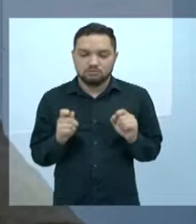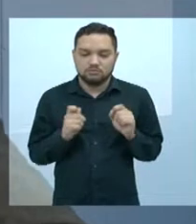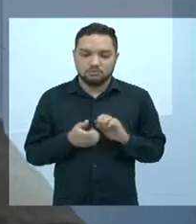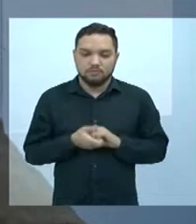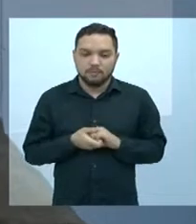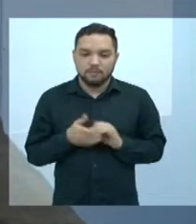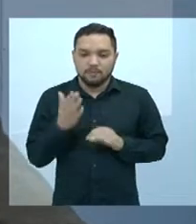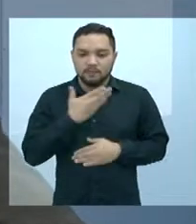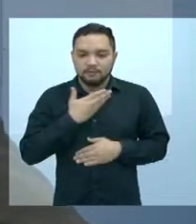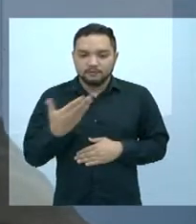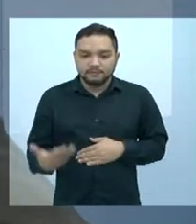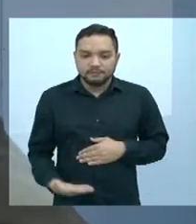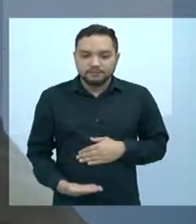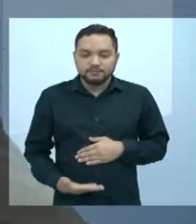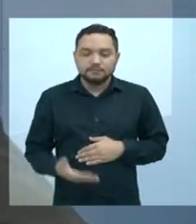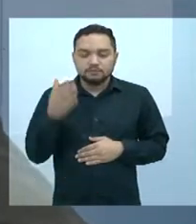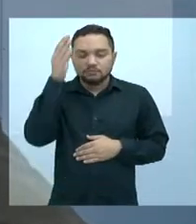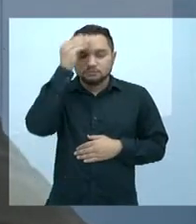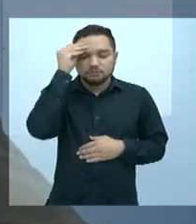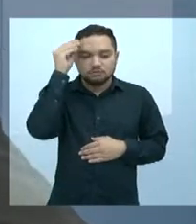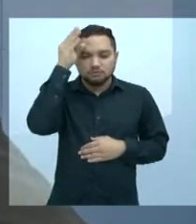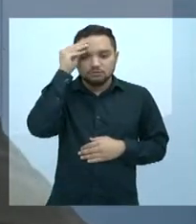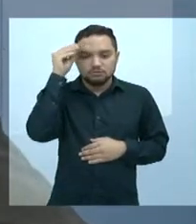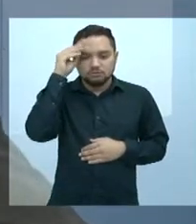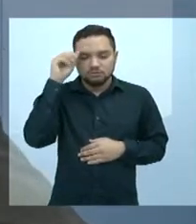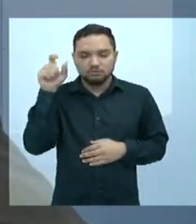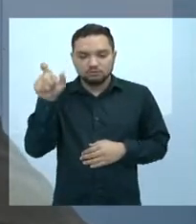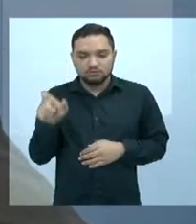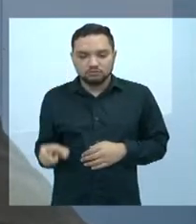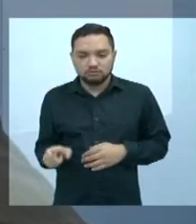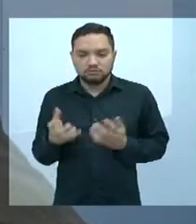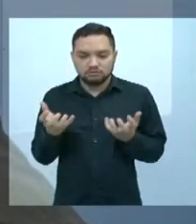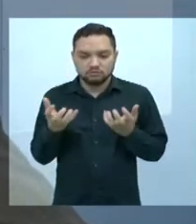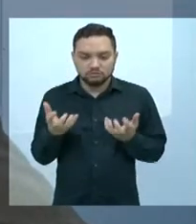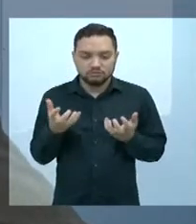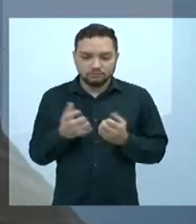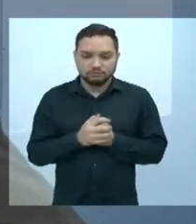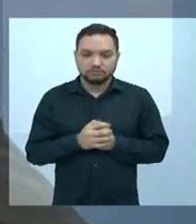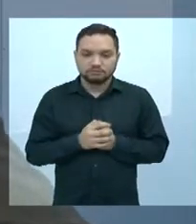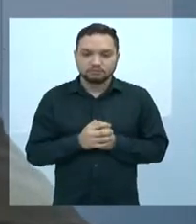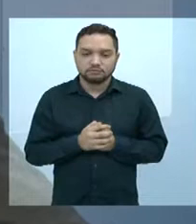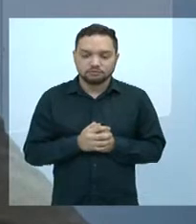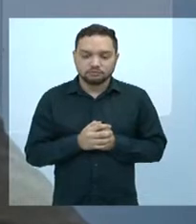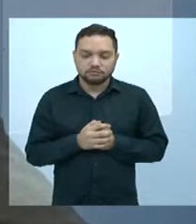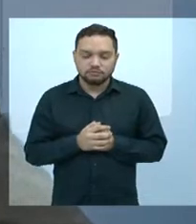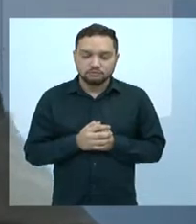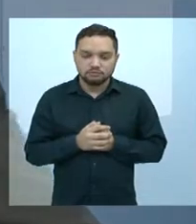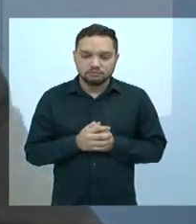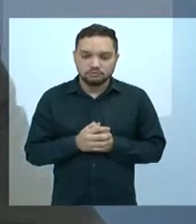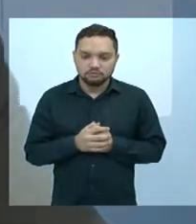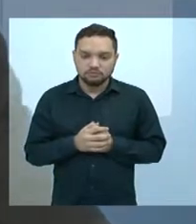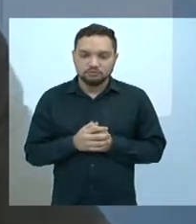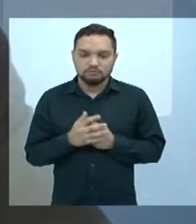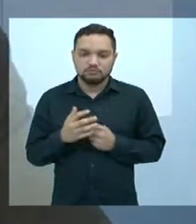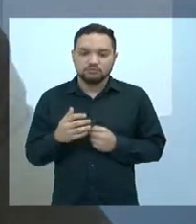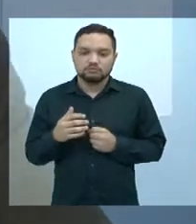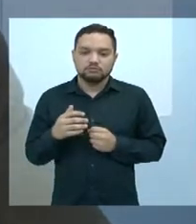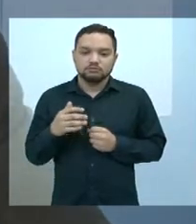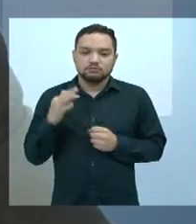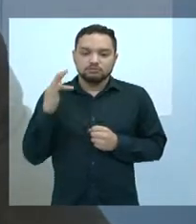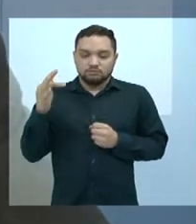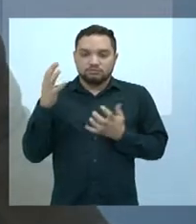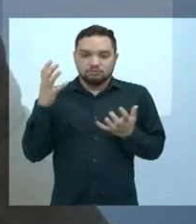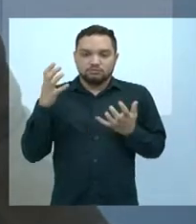que o governador Camilo Santana, que almeja ser um ator mais forte nas eleições para prefeito